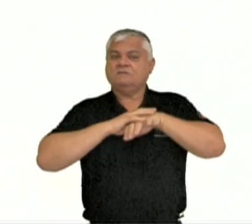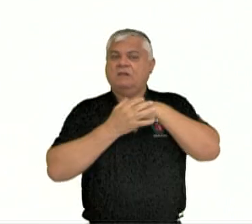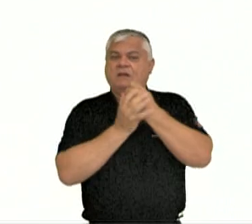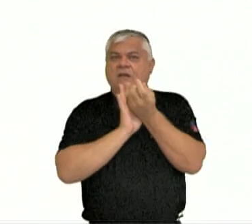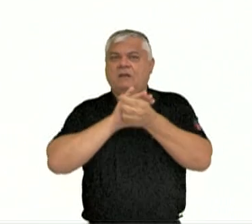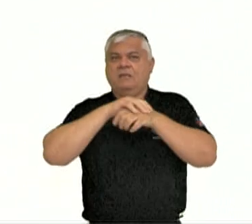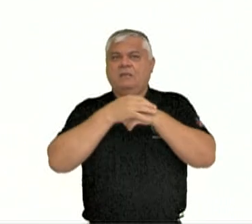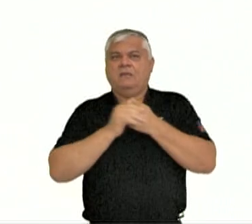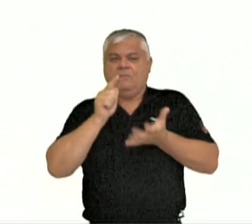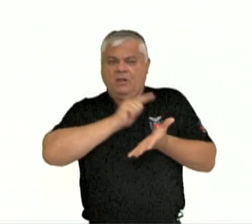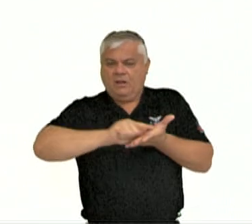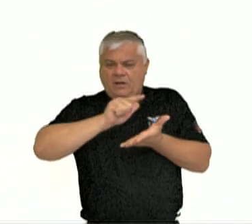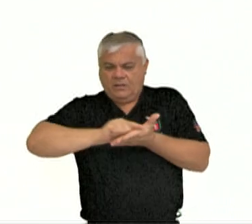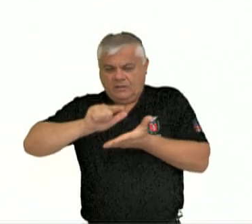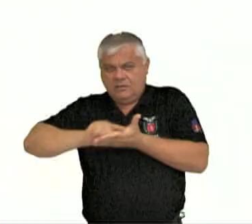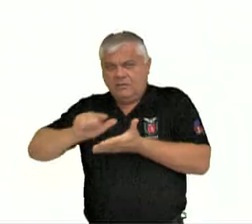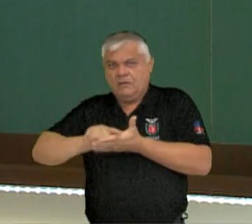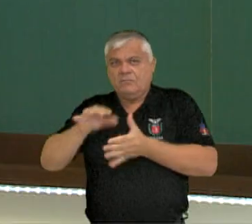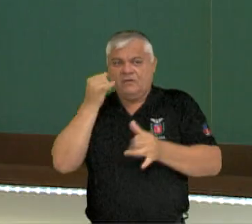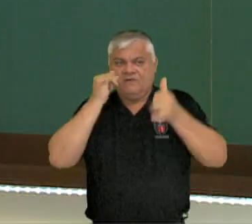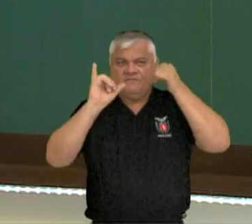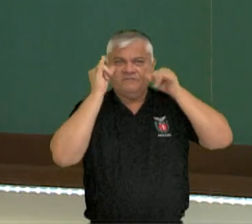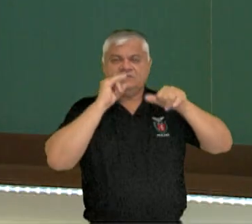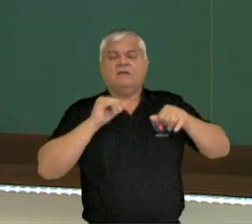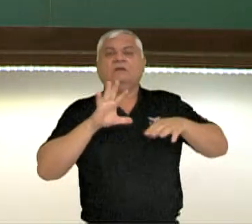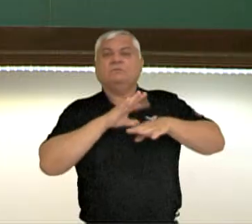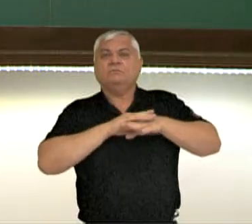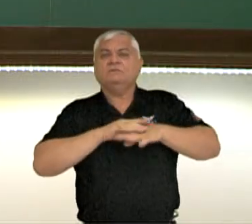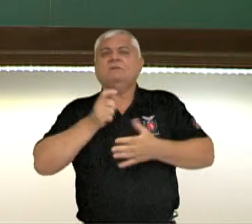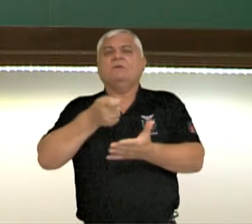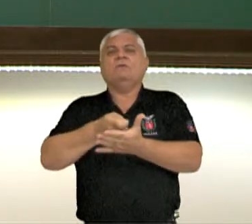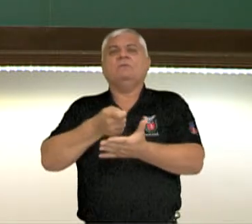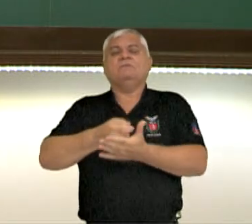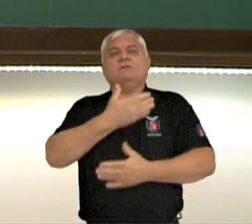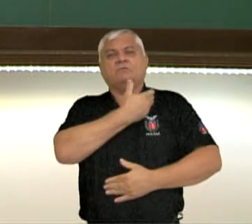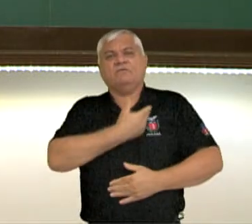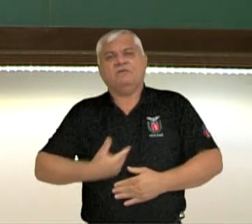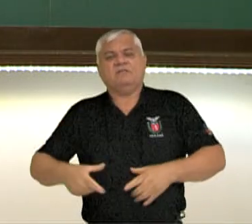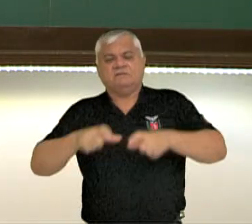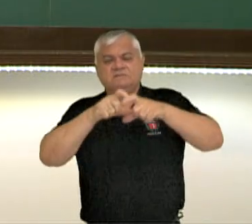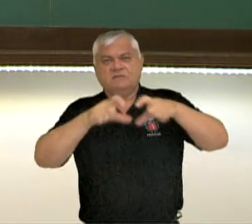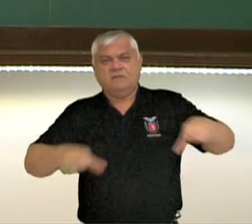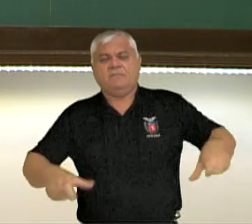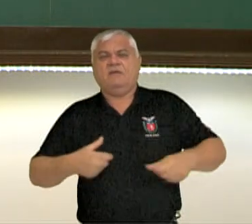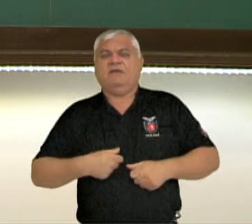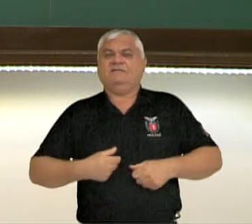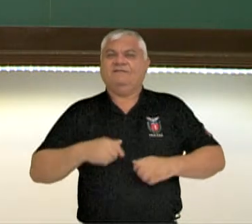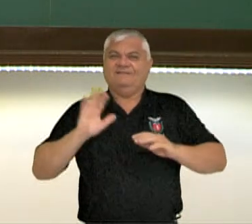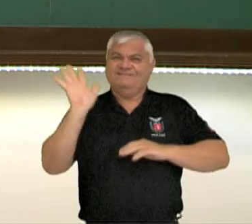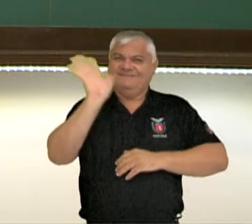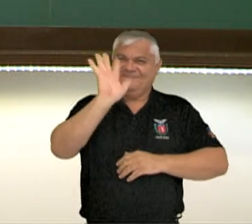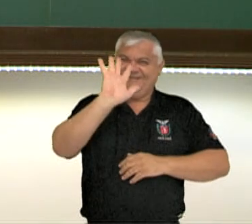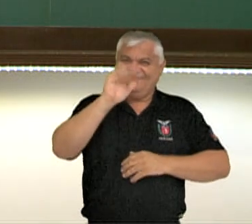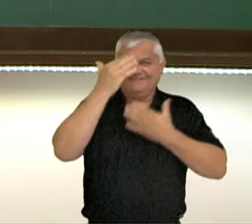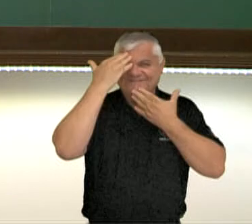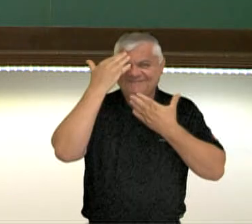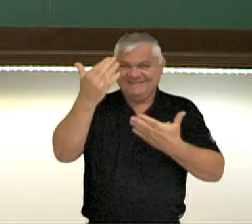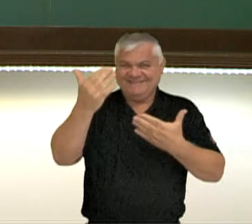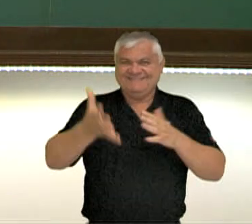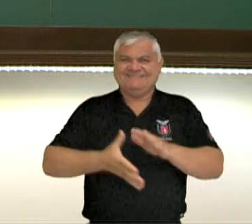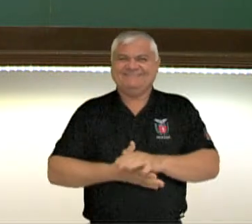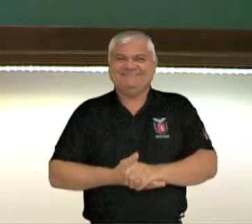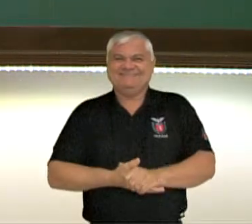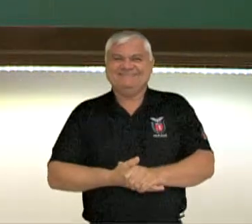eliminar possíveis vetores de doenças e cobrar dos governantes o saneamento básico. Então é isso, pessoal. Até breve. Obrigada!